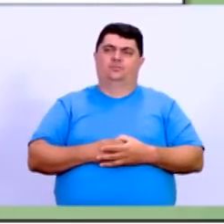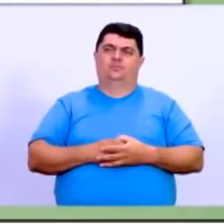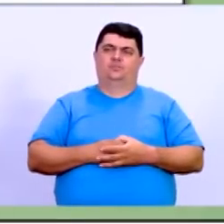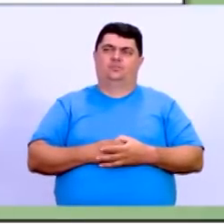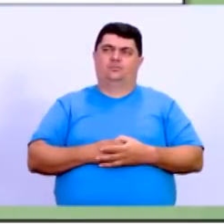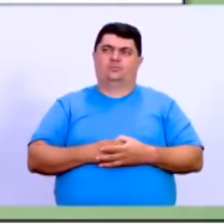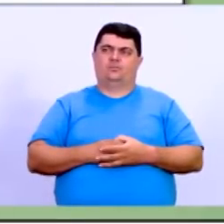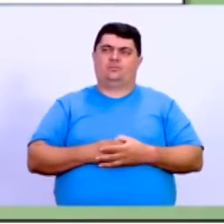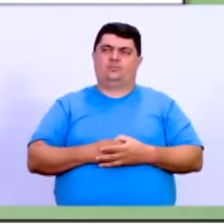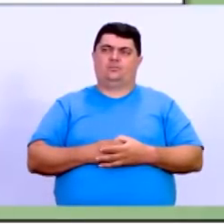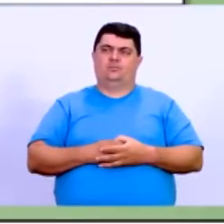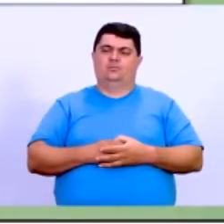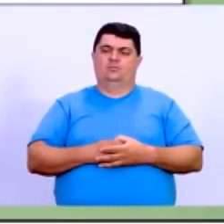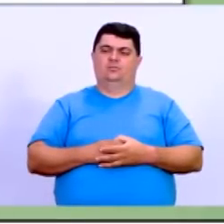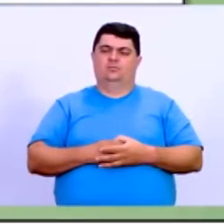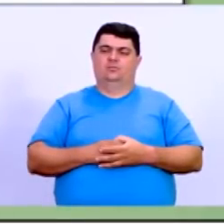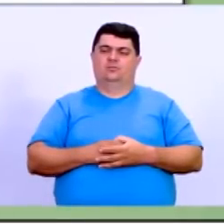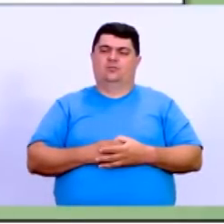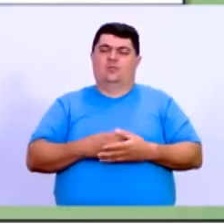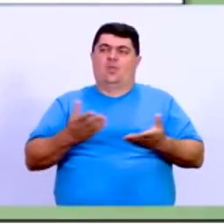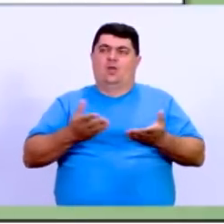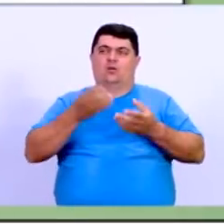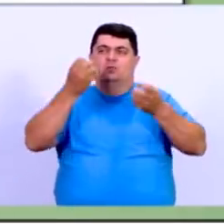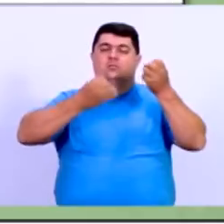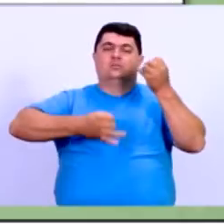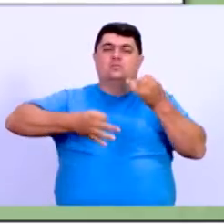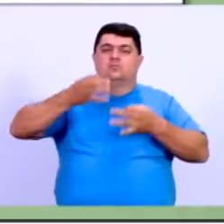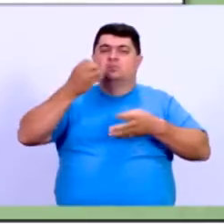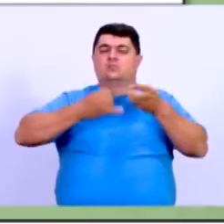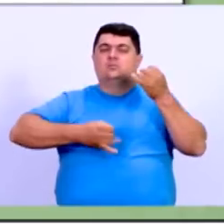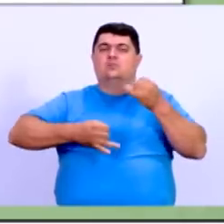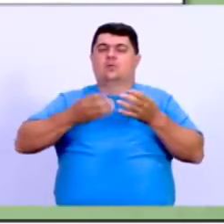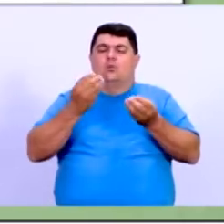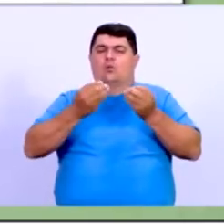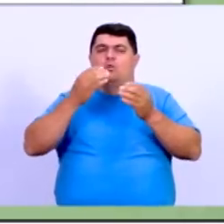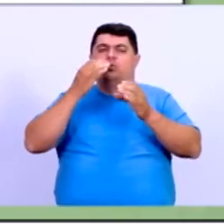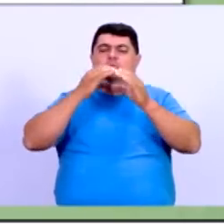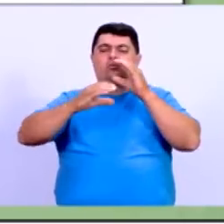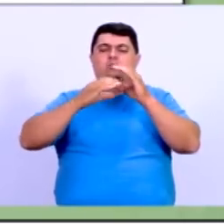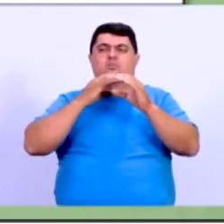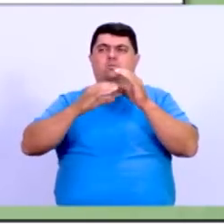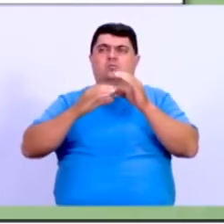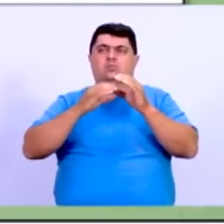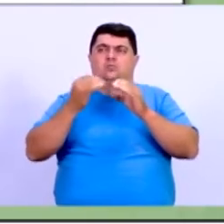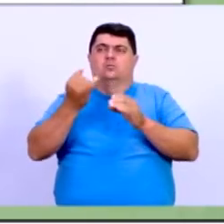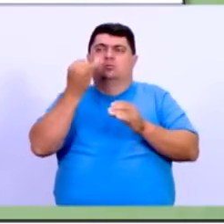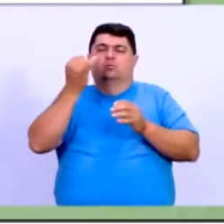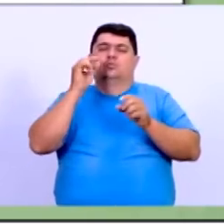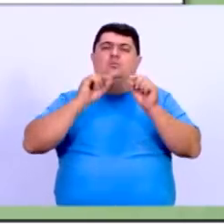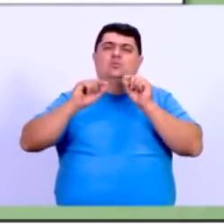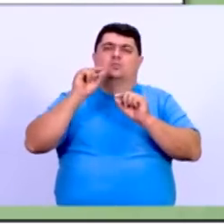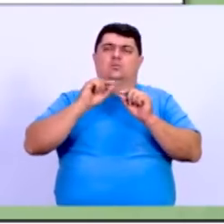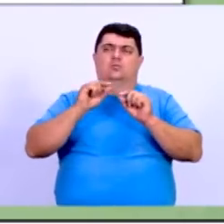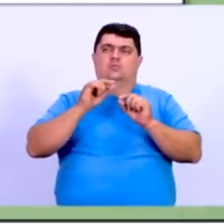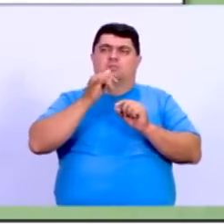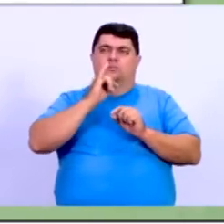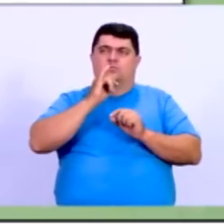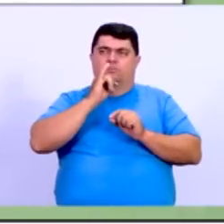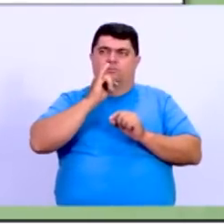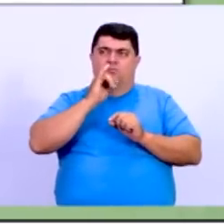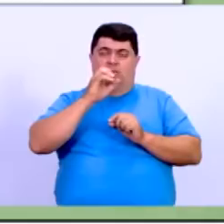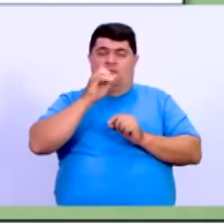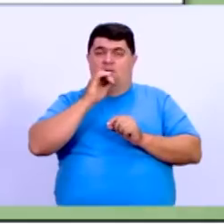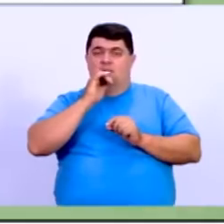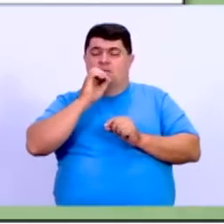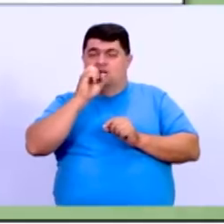só, vamos falar um pouquinho agora sobre os elementos da comunicação, tá? Isso aqui é importante, galera, olha só. Quando se